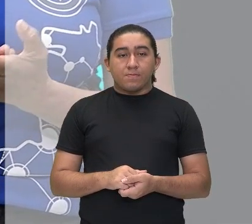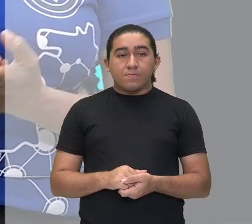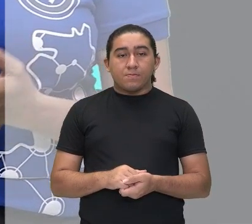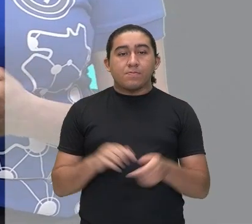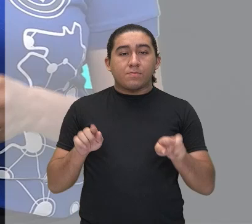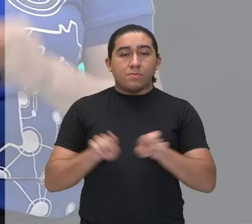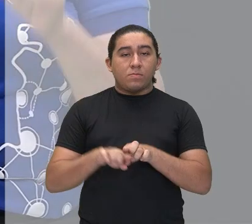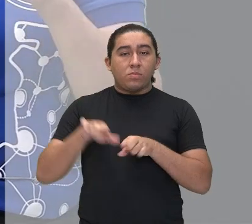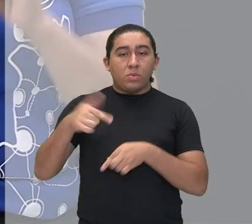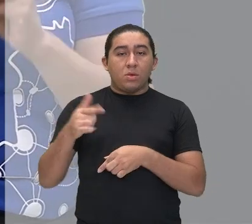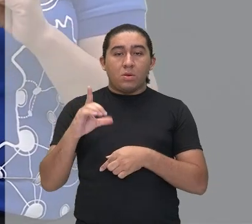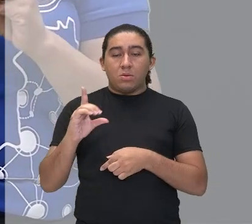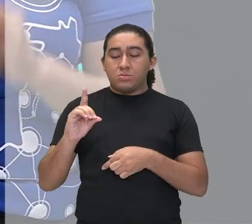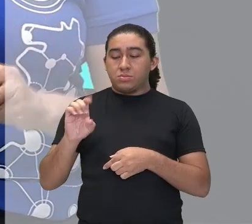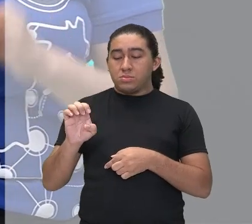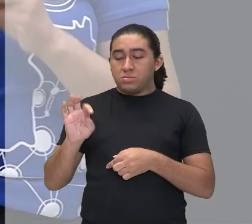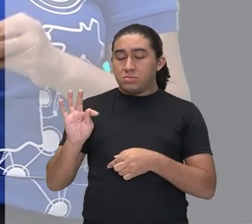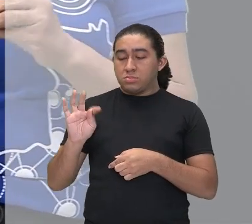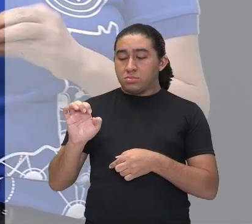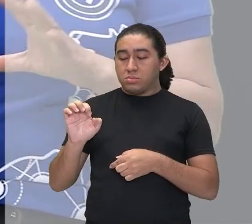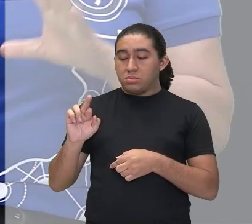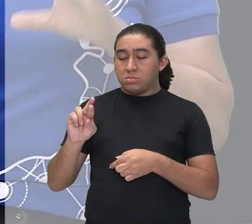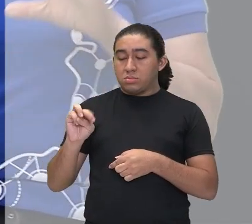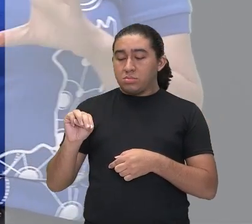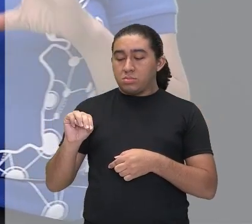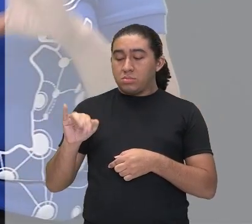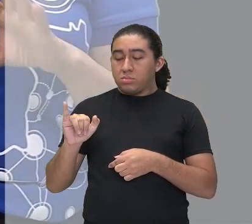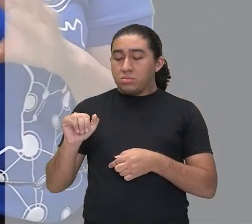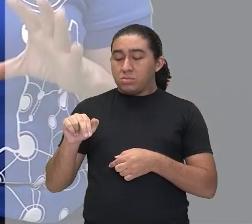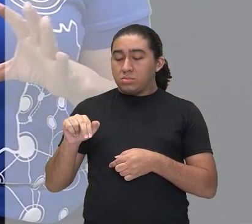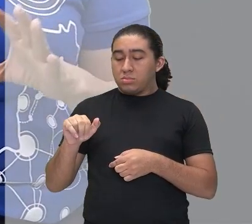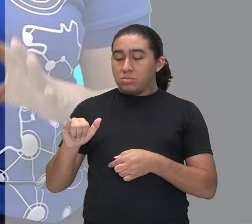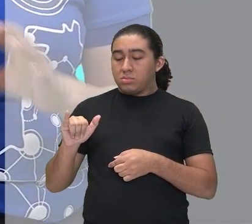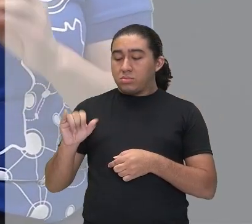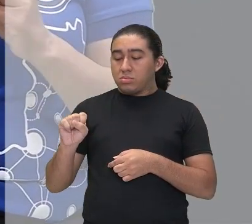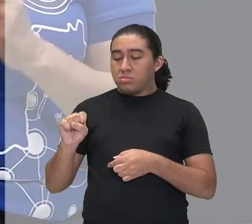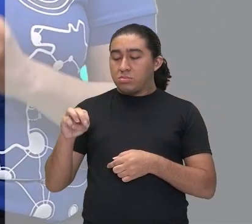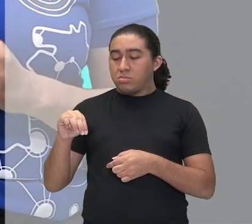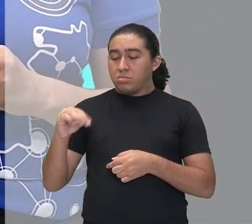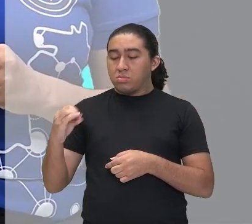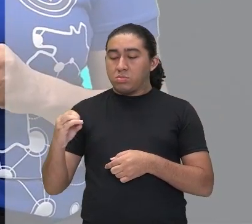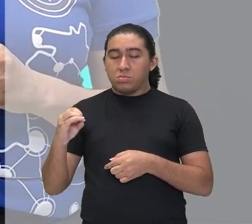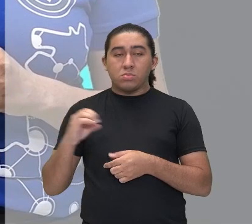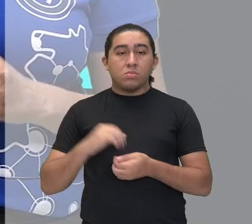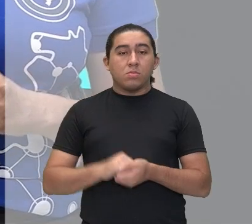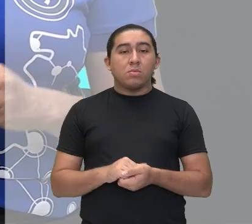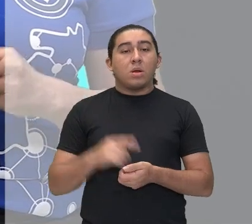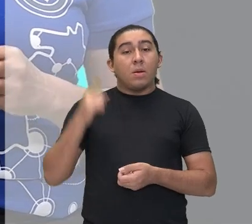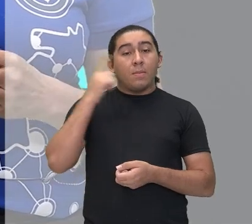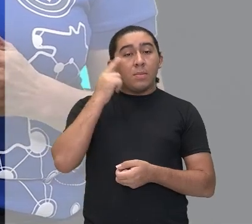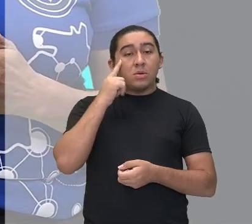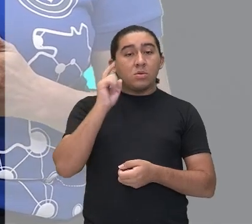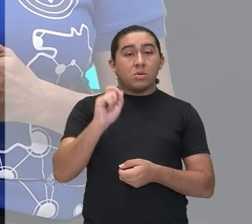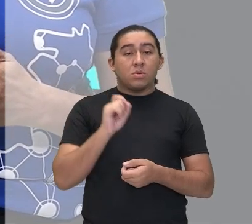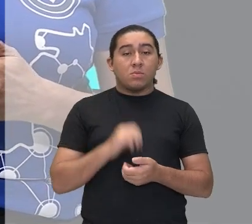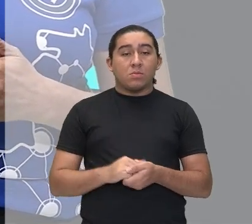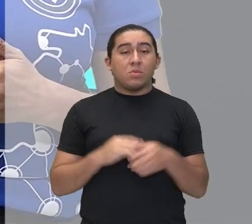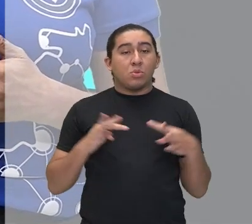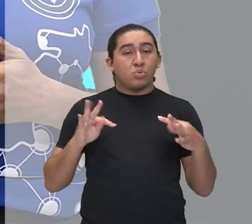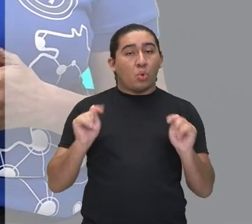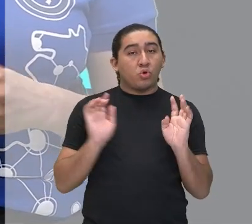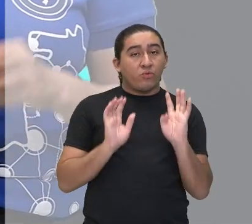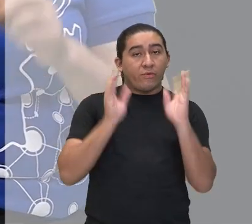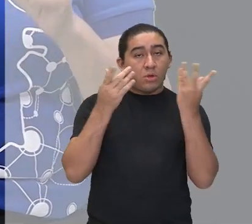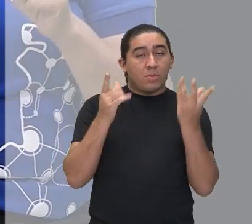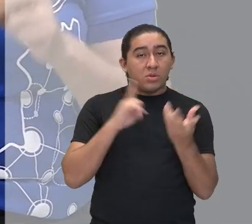determinismo acredita, com essa corrente filosófica, o que é que acontece? Acredita que todos os fenômenos